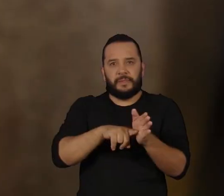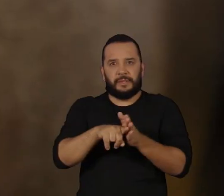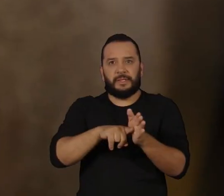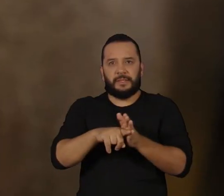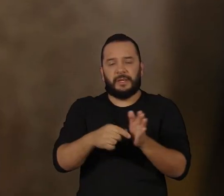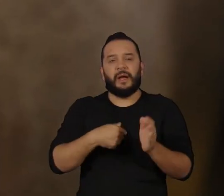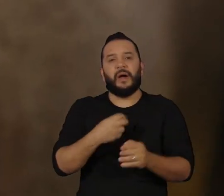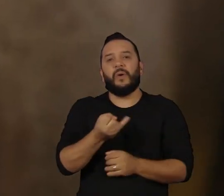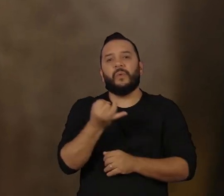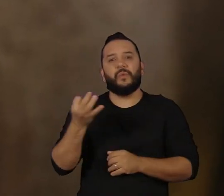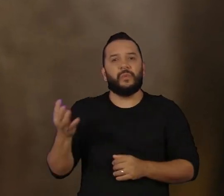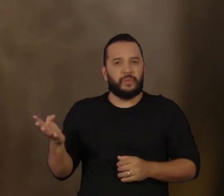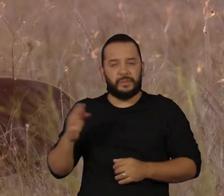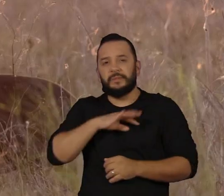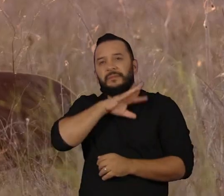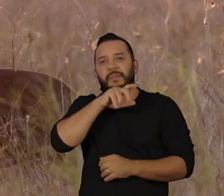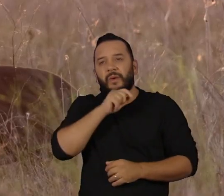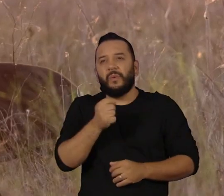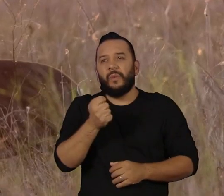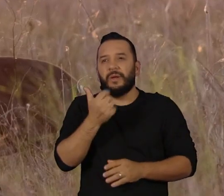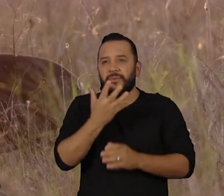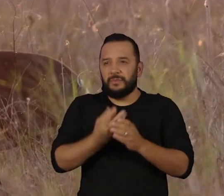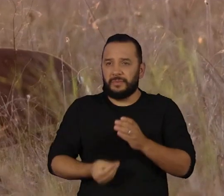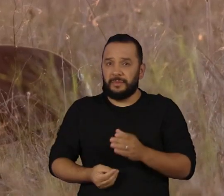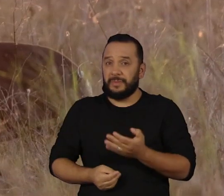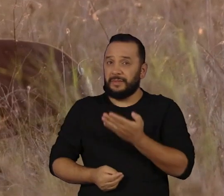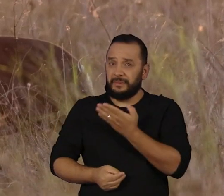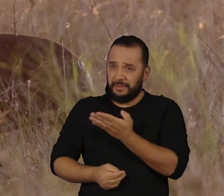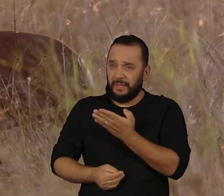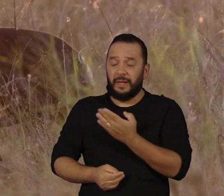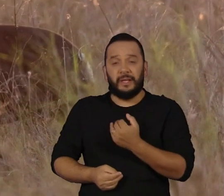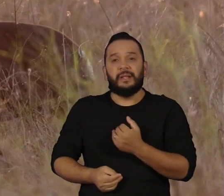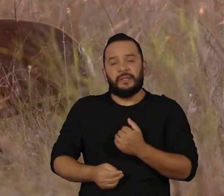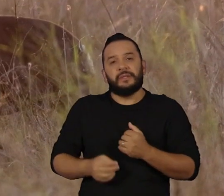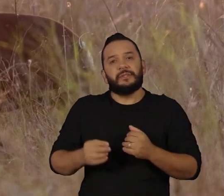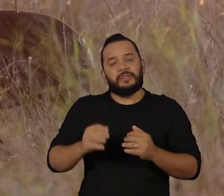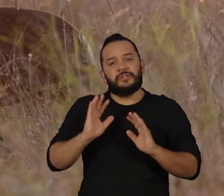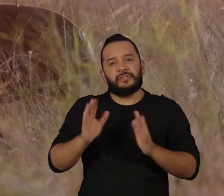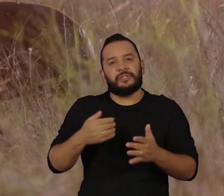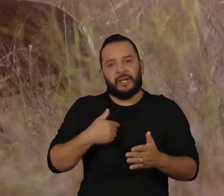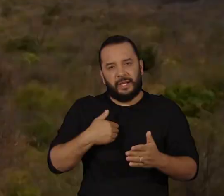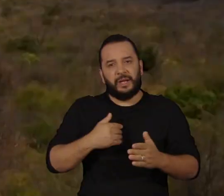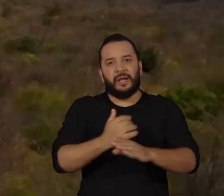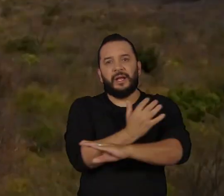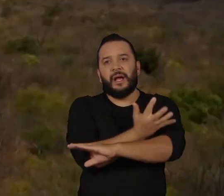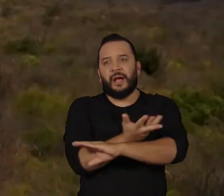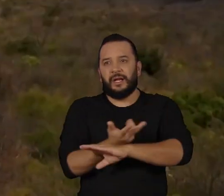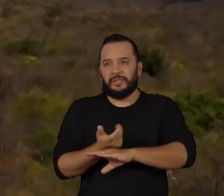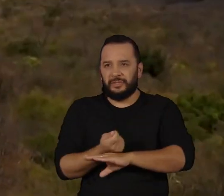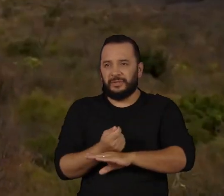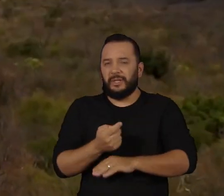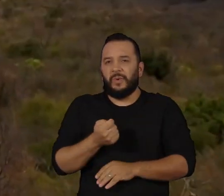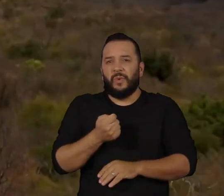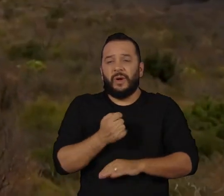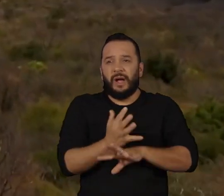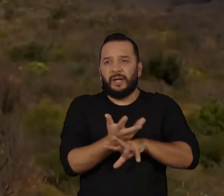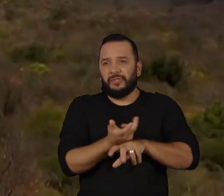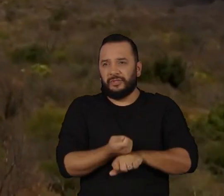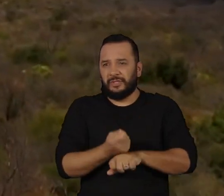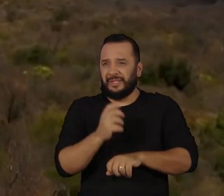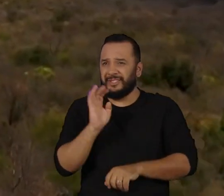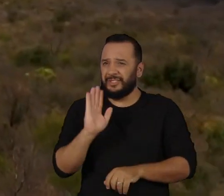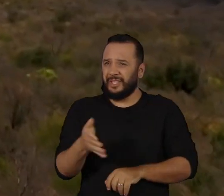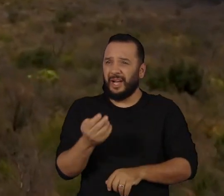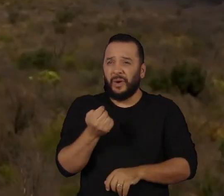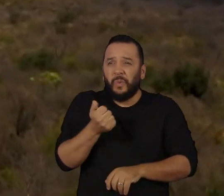do ICMBio, mas é considerada regionalmente extinta na Caatinga. Há pelo menos 30 anos, esses